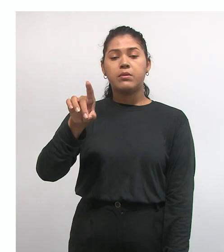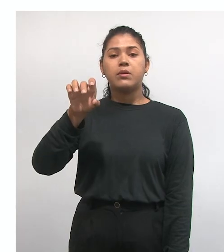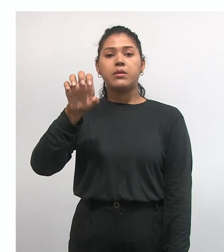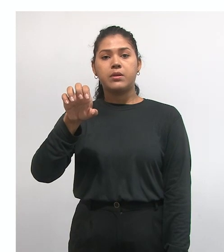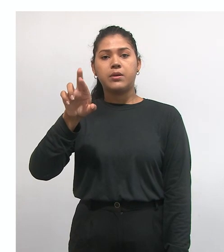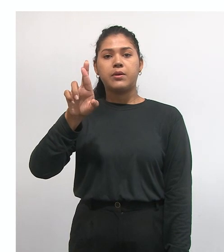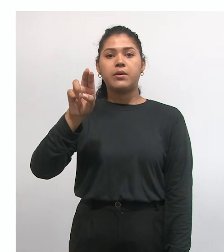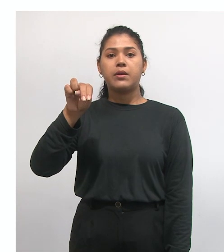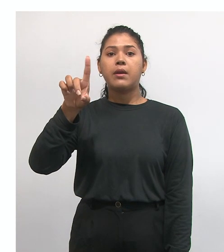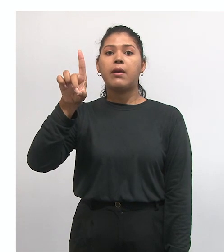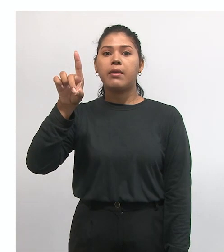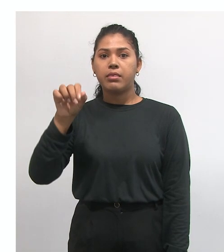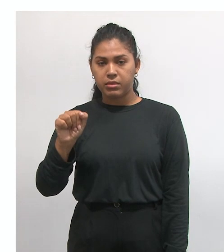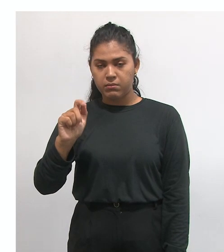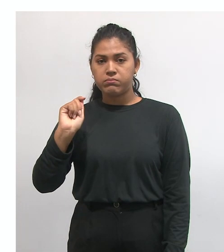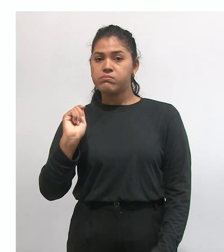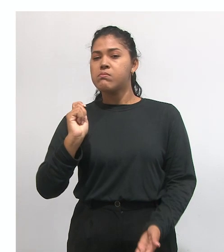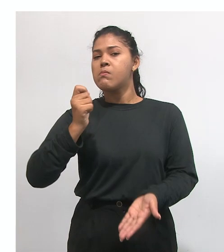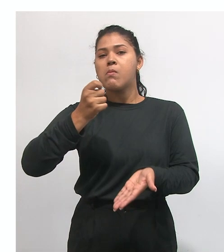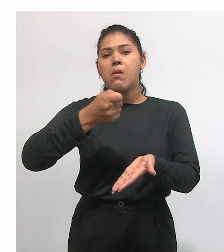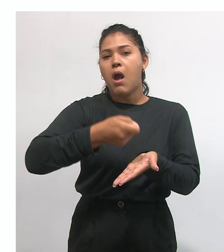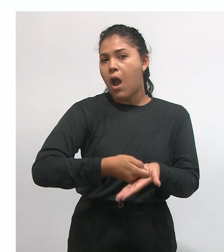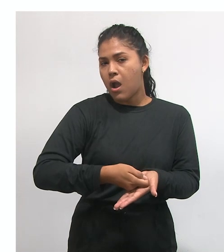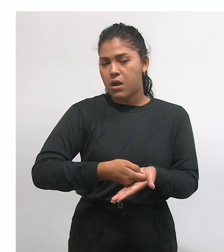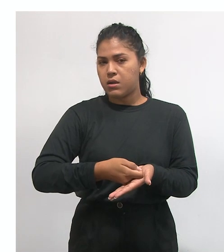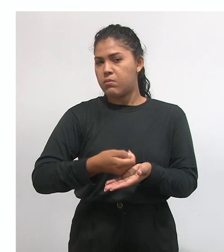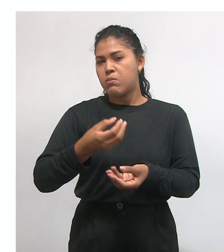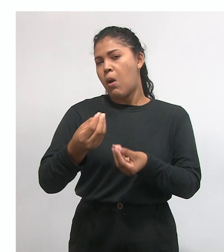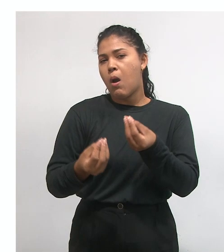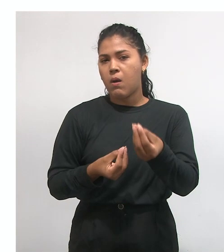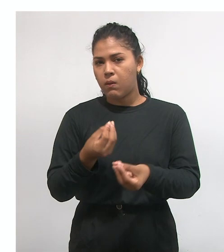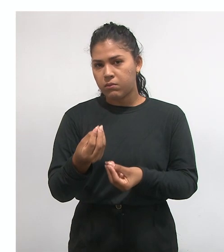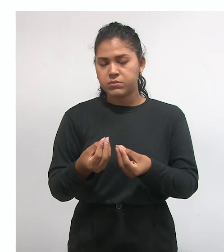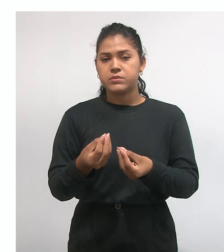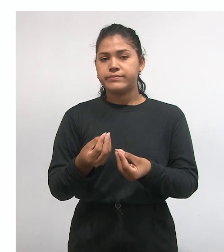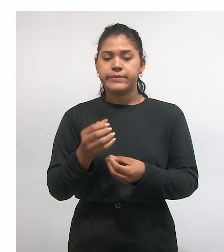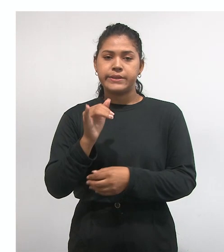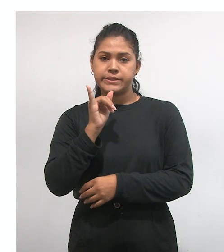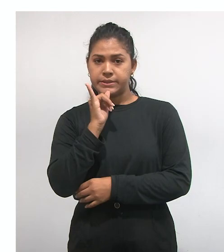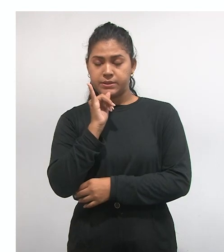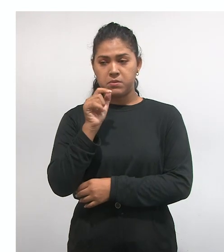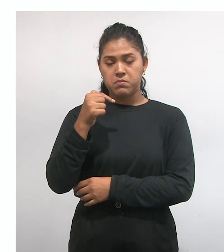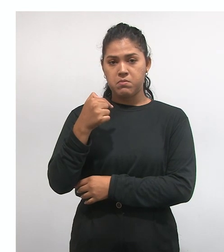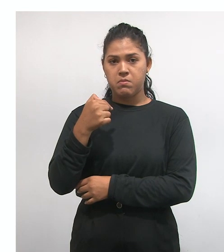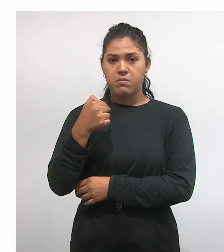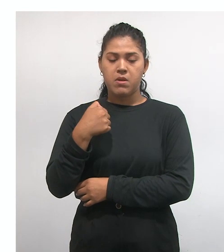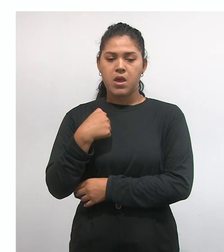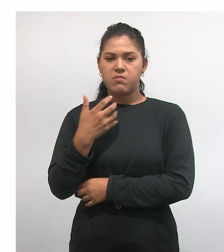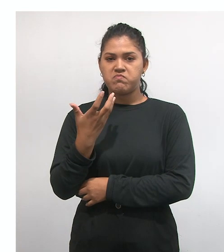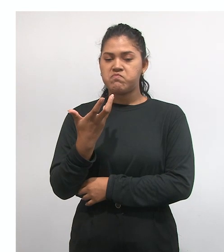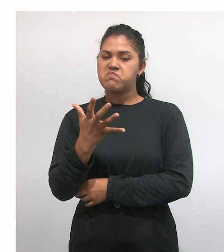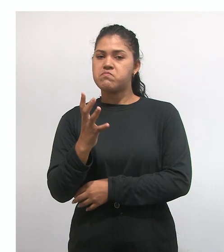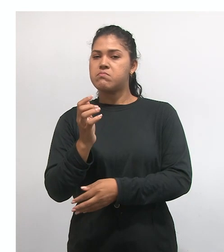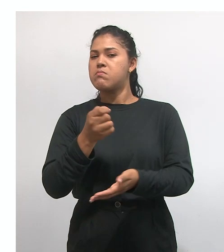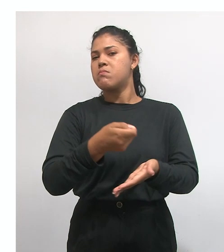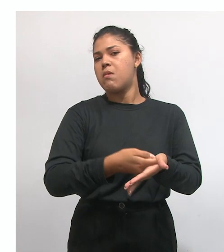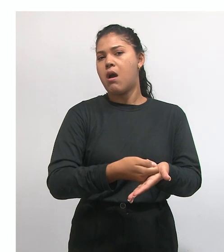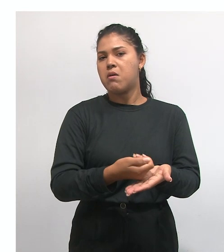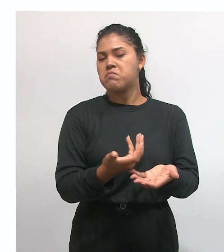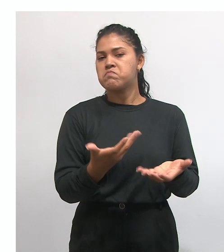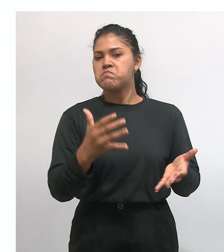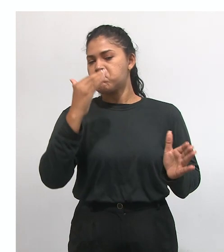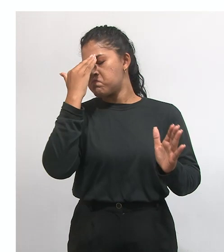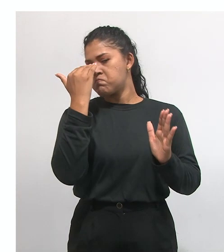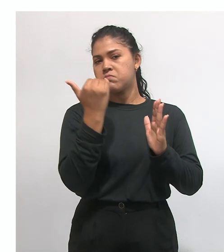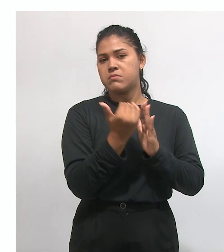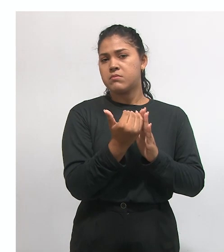declaração. Então, mesmo que você, por exemplo, não cumpra aí a questão do pagamento do